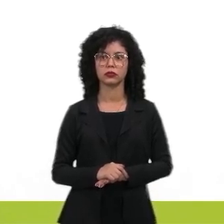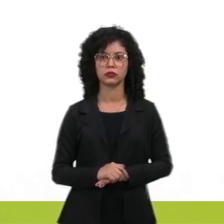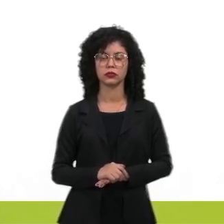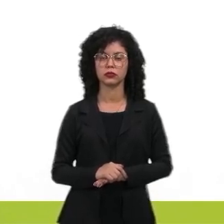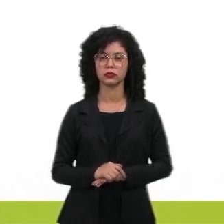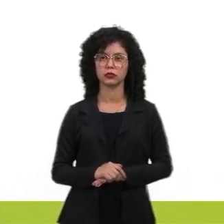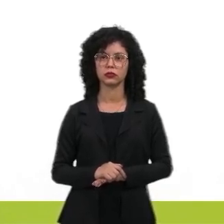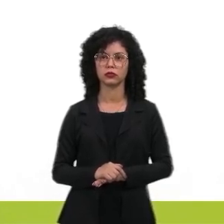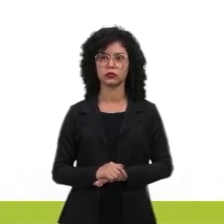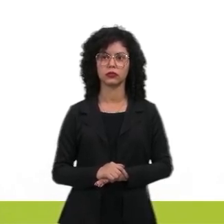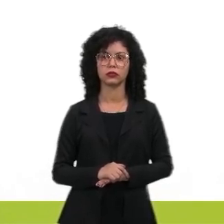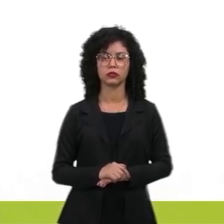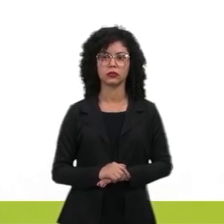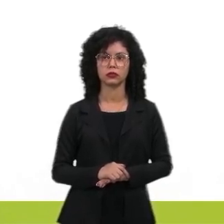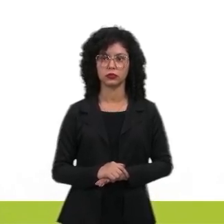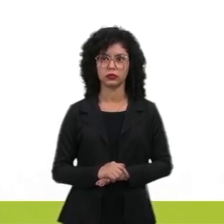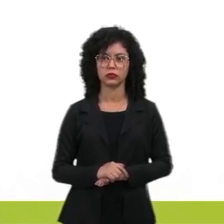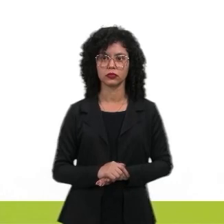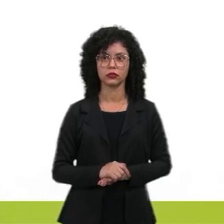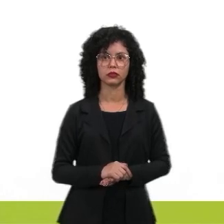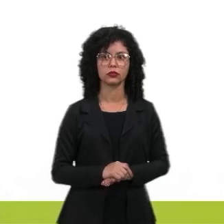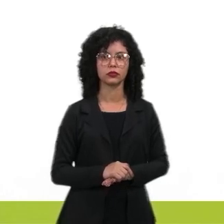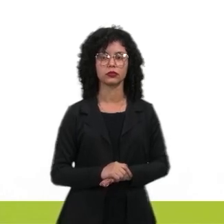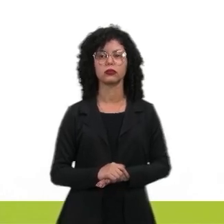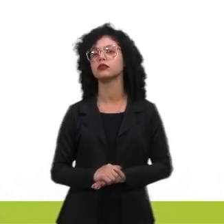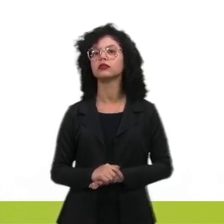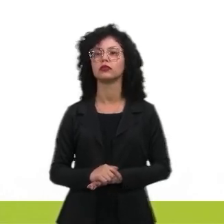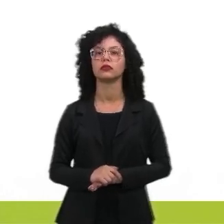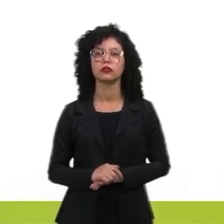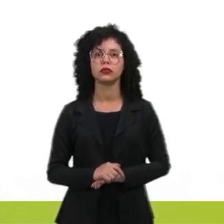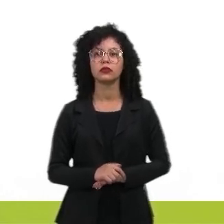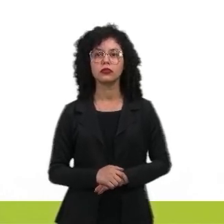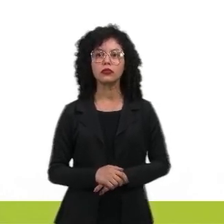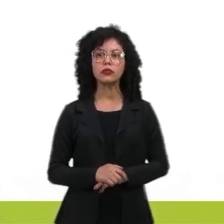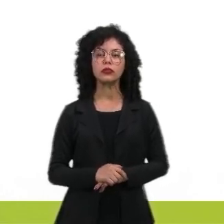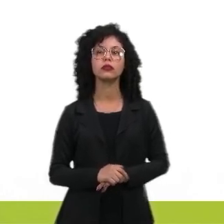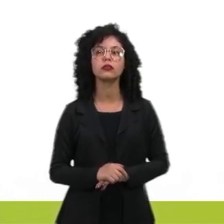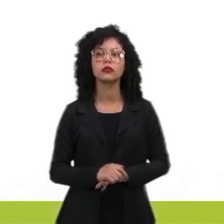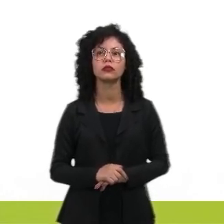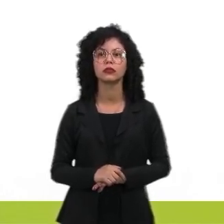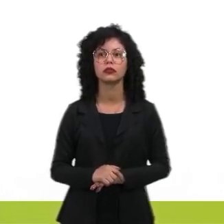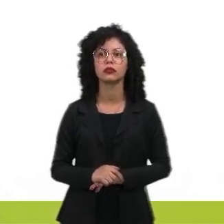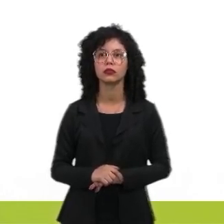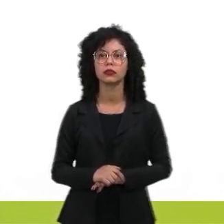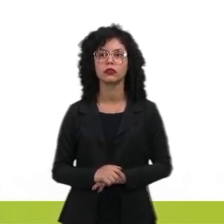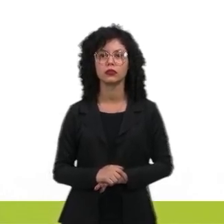E vamos lá, deixa eu ver aqui. Por exemplo, eu tenho a escala 1,